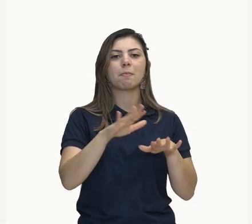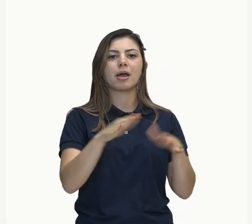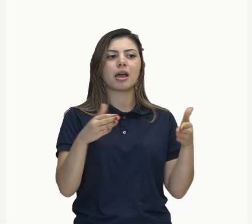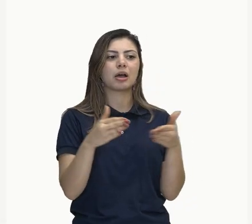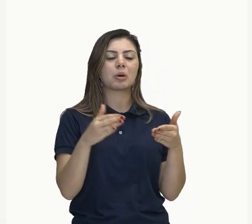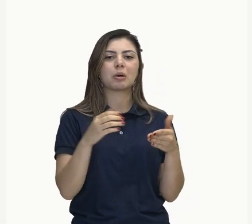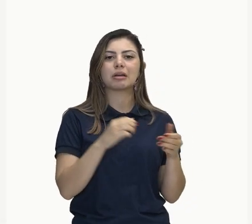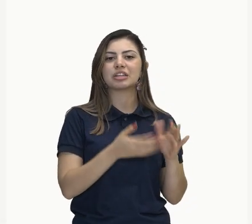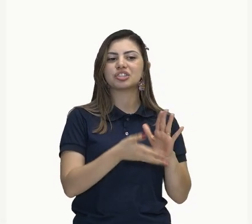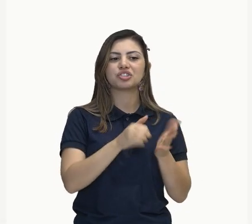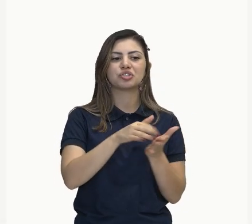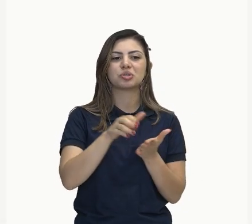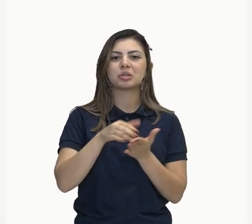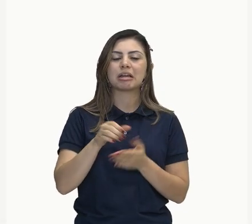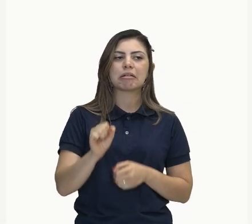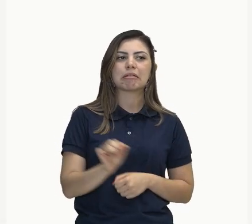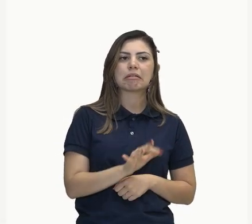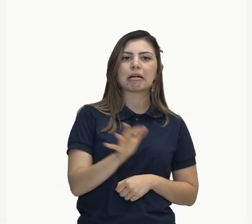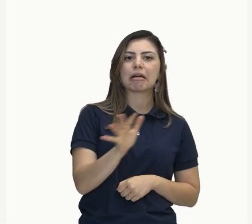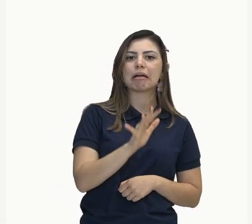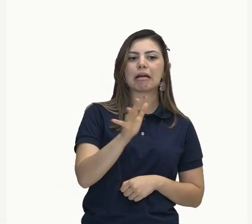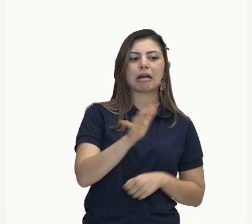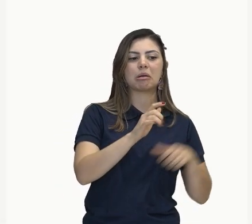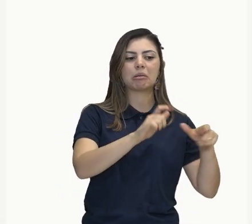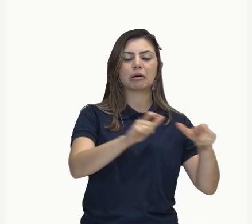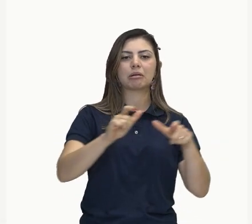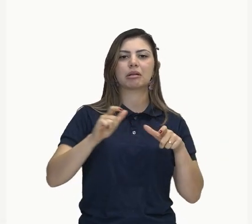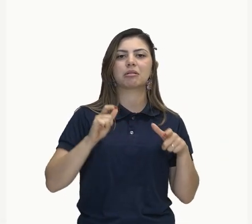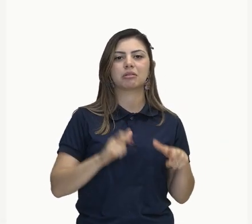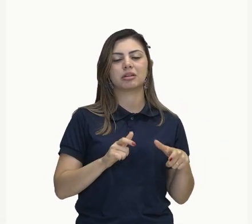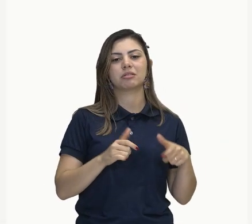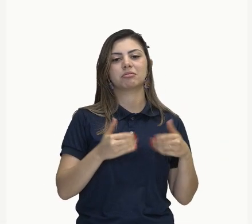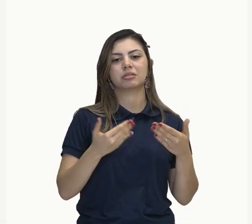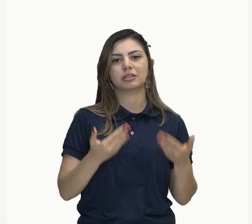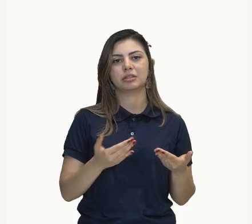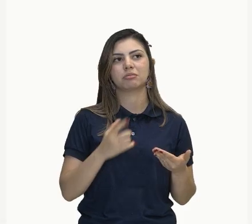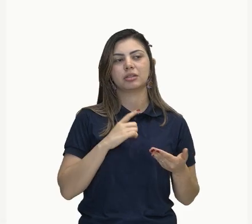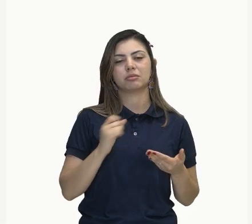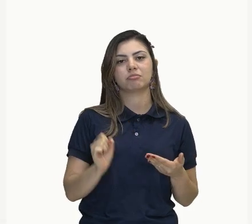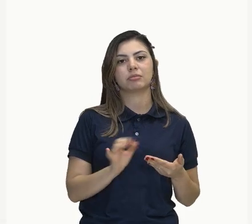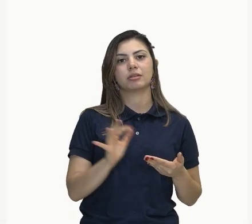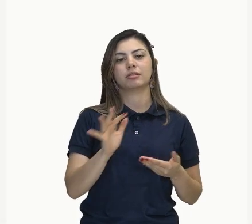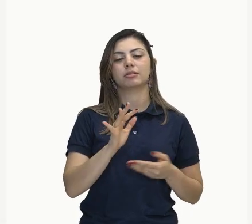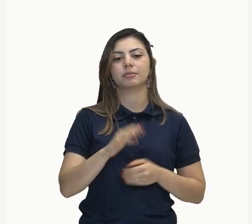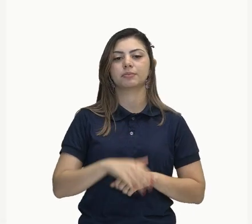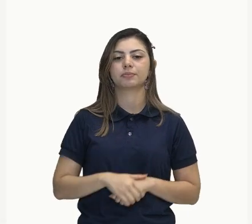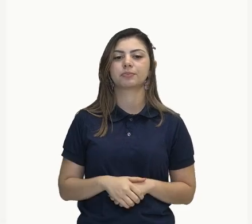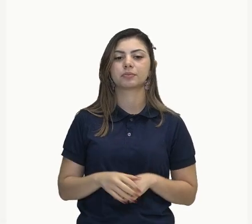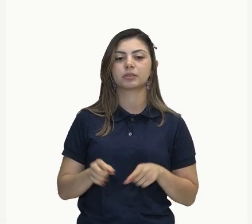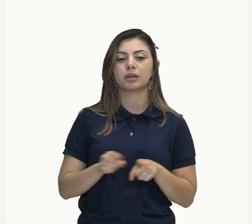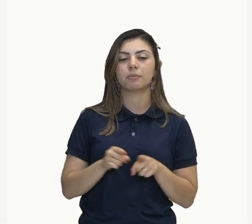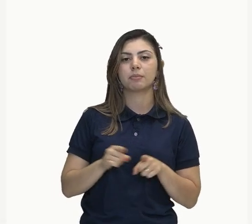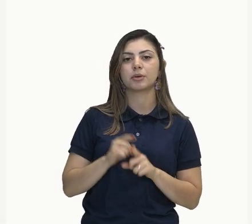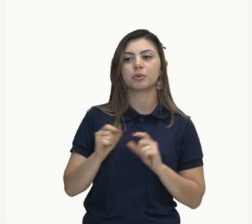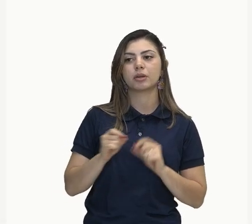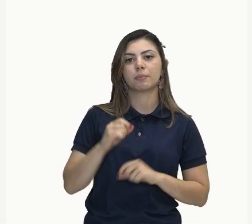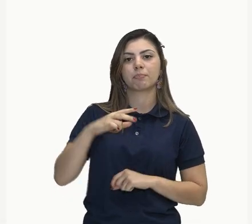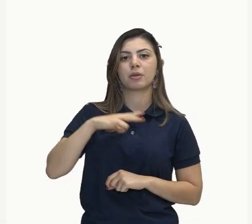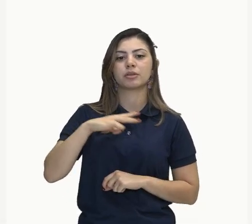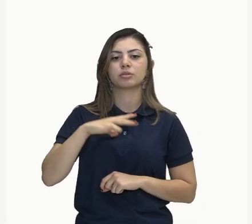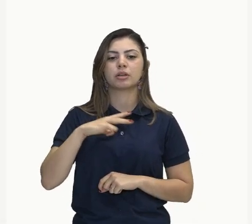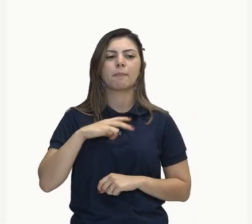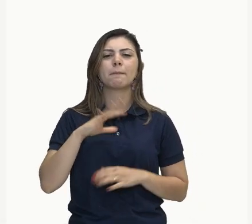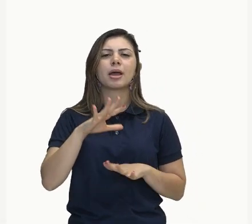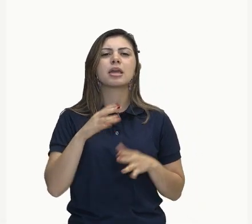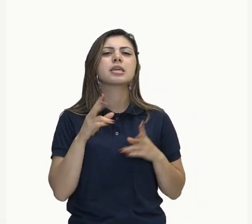valiosos, o metro quadrado fica mais caro e, por consequência, há um maior lucro. Interesses privados, porque quem é que vai estar